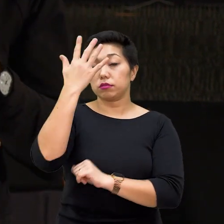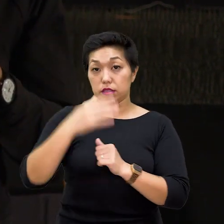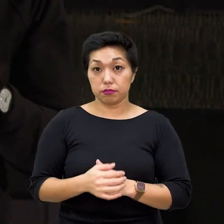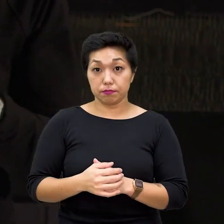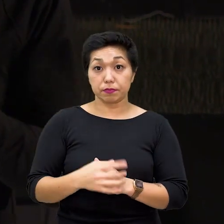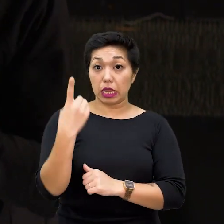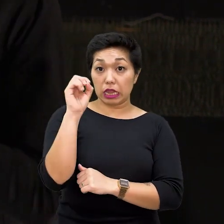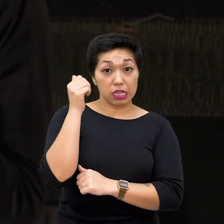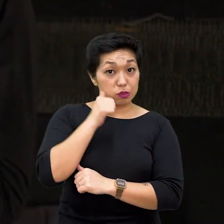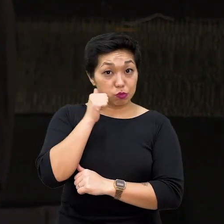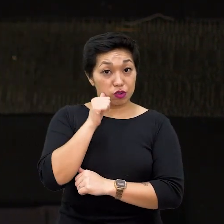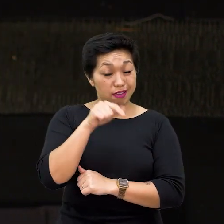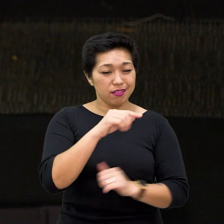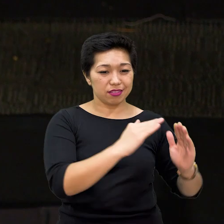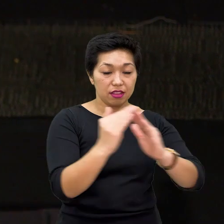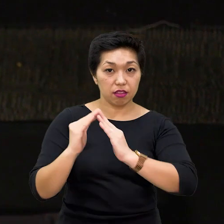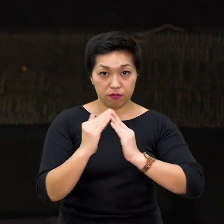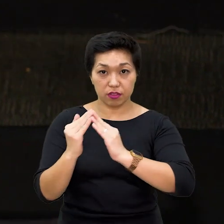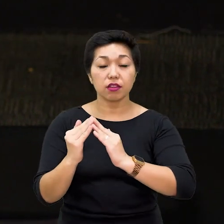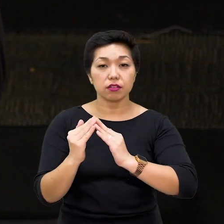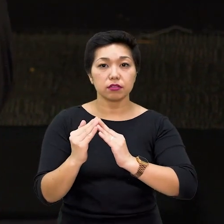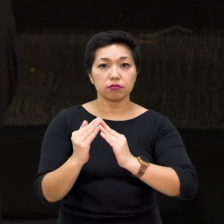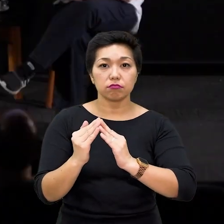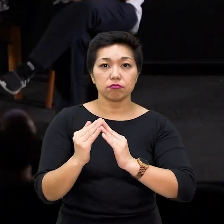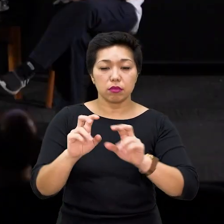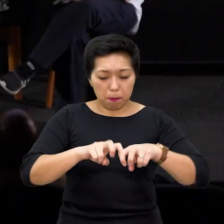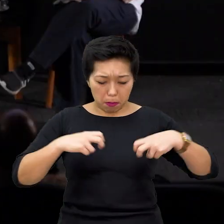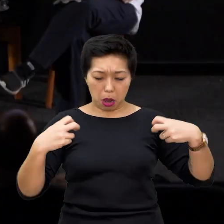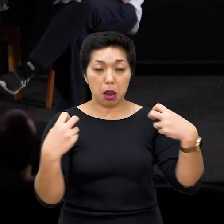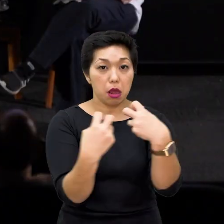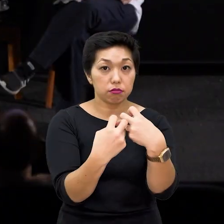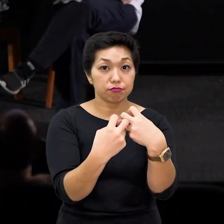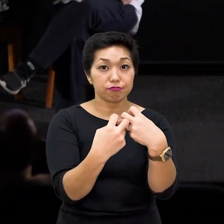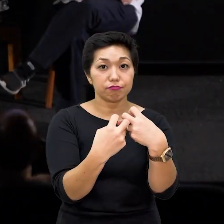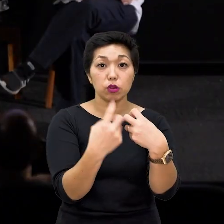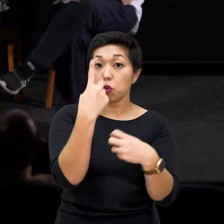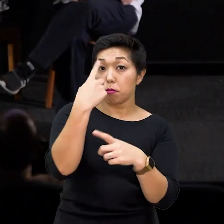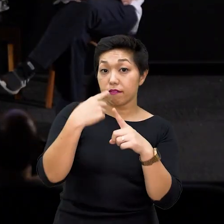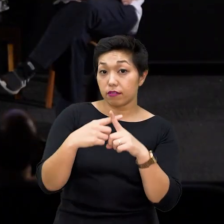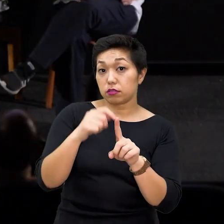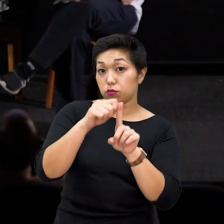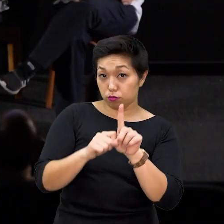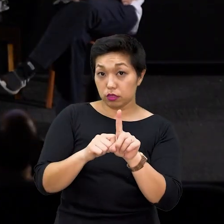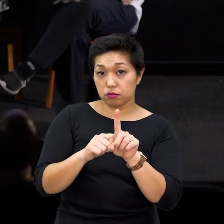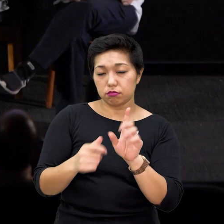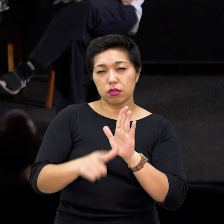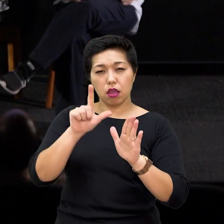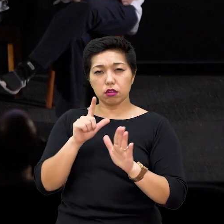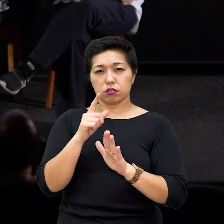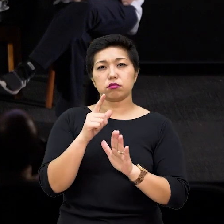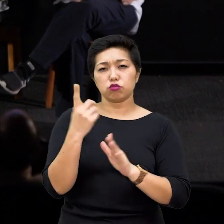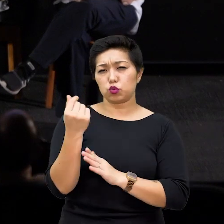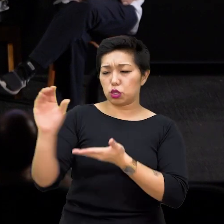10 mulheres da vila se reúnem uma vez ao mês, na hora de chegar os $22 para